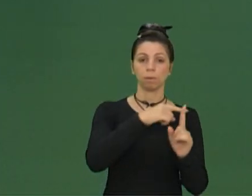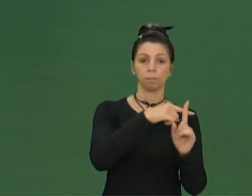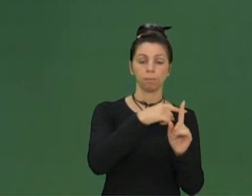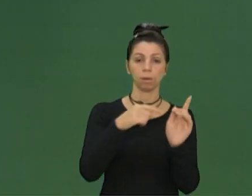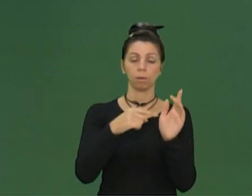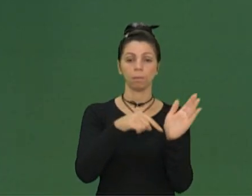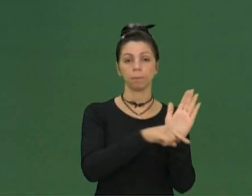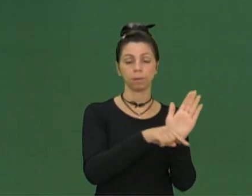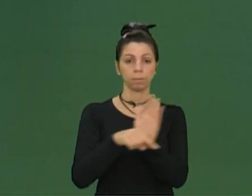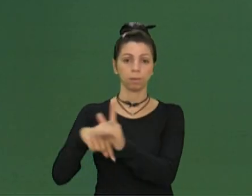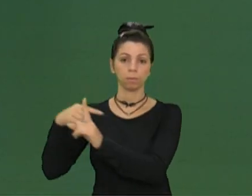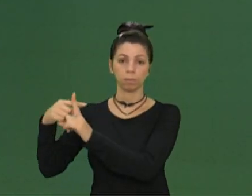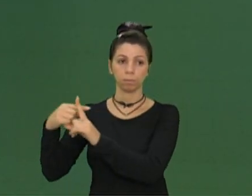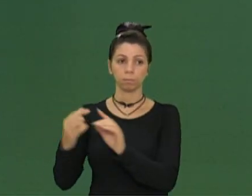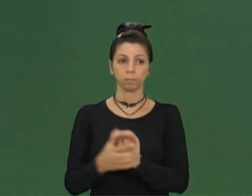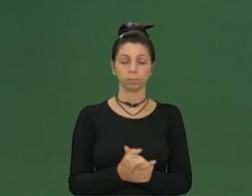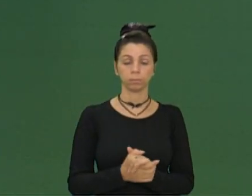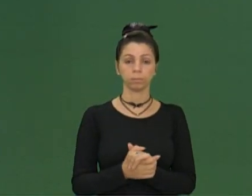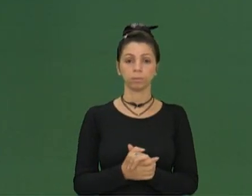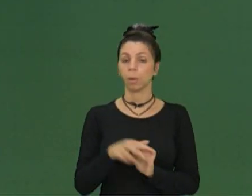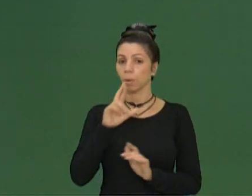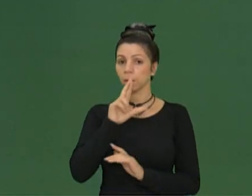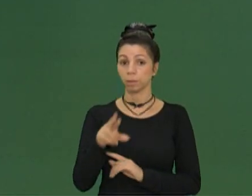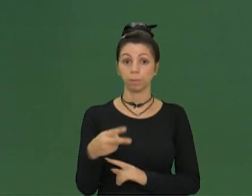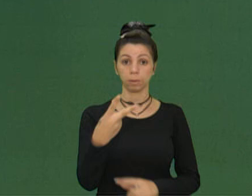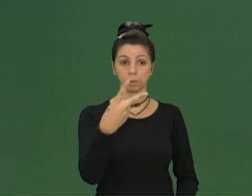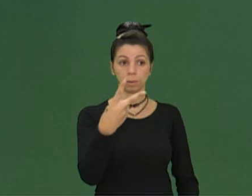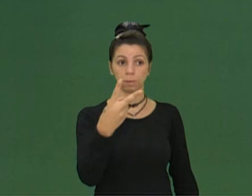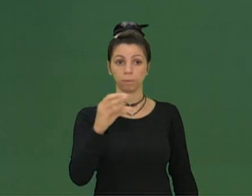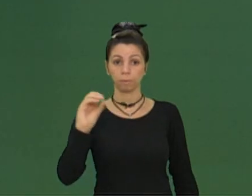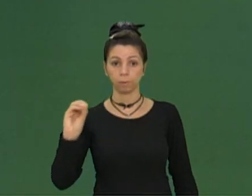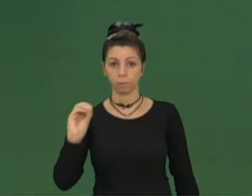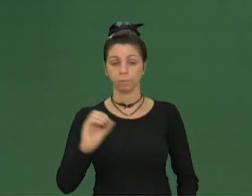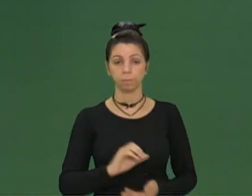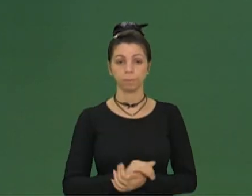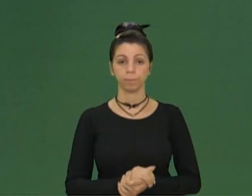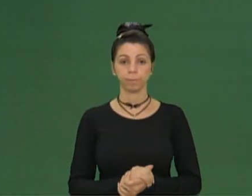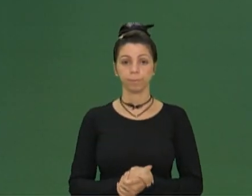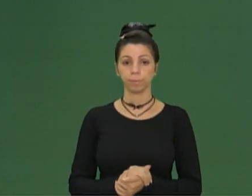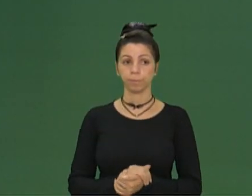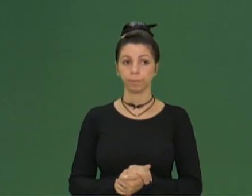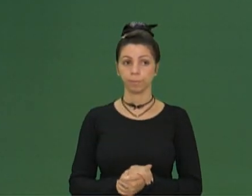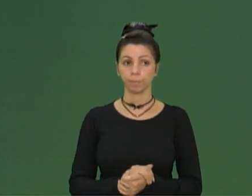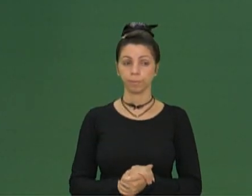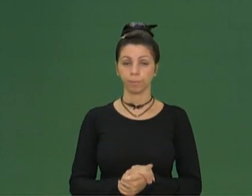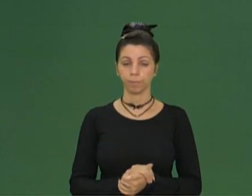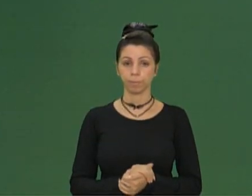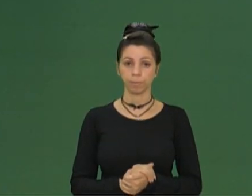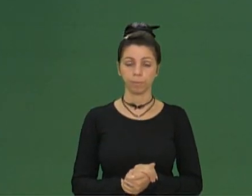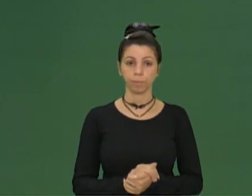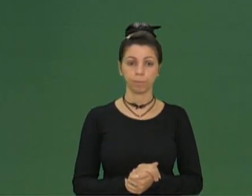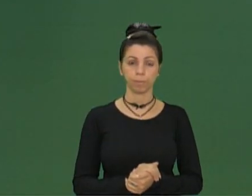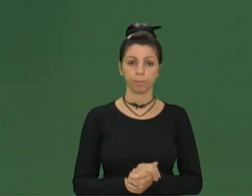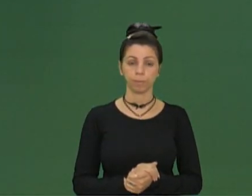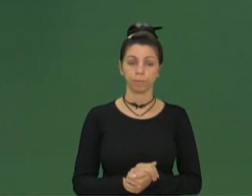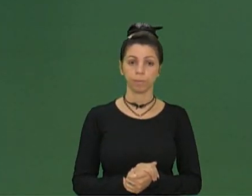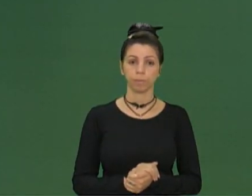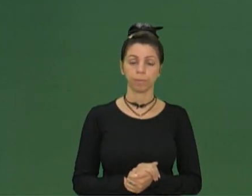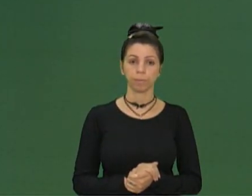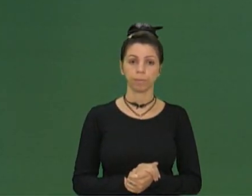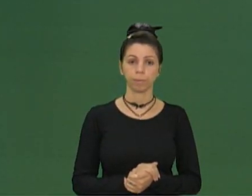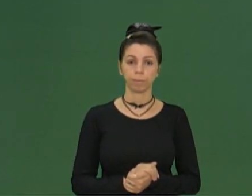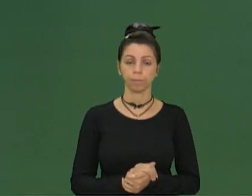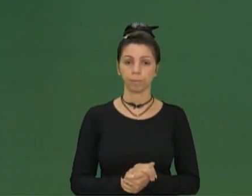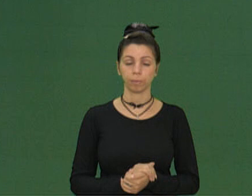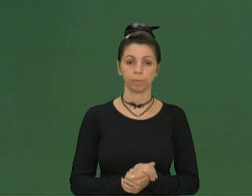4 mais 16, 20. Agora eu vou para o último passo, né? X igual menos b. Quem que é o b?